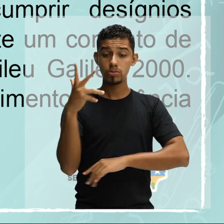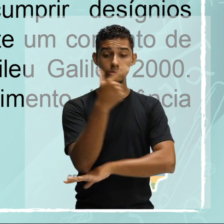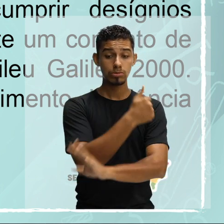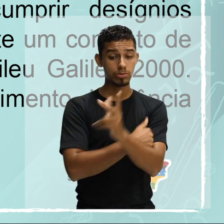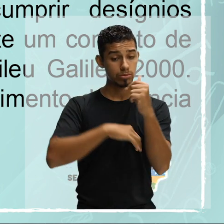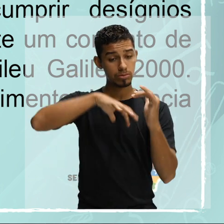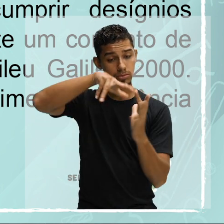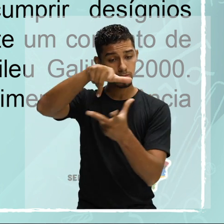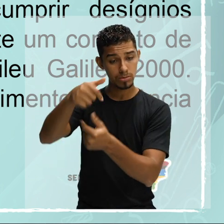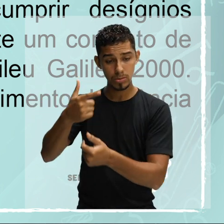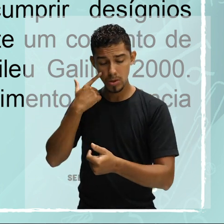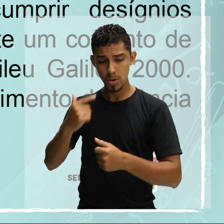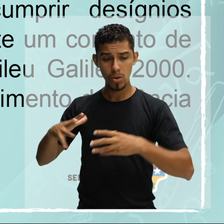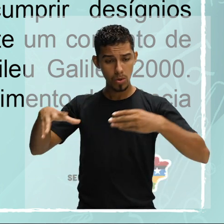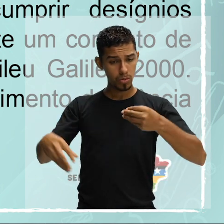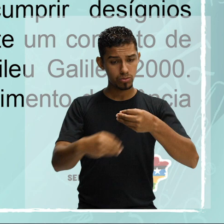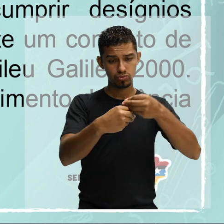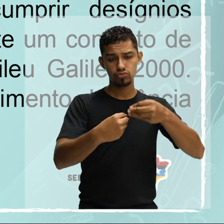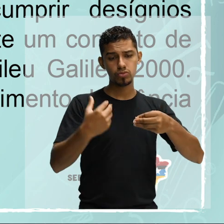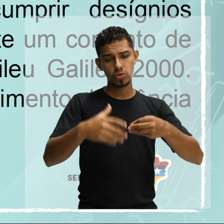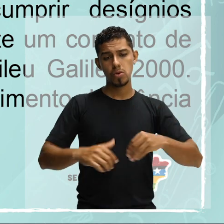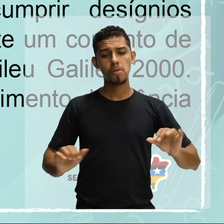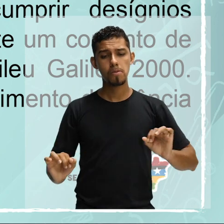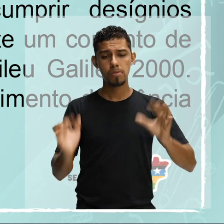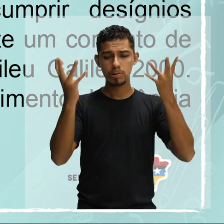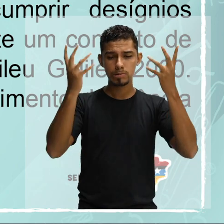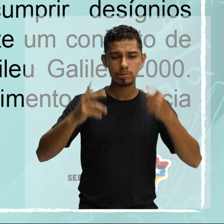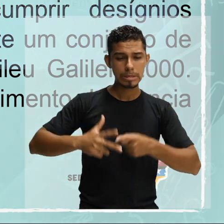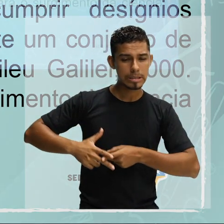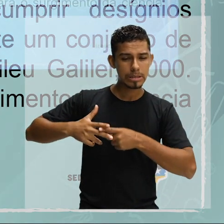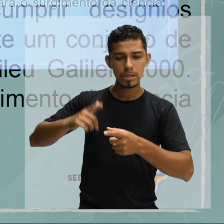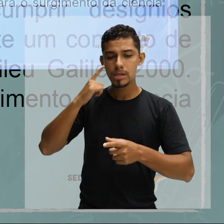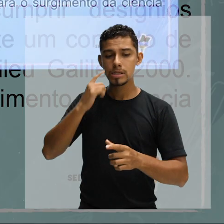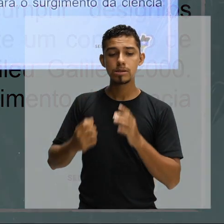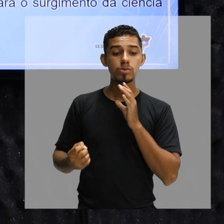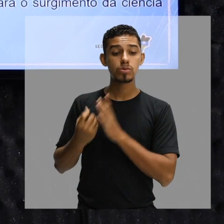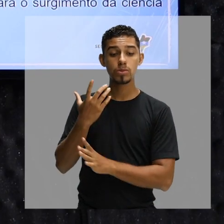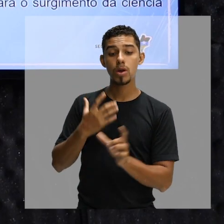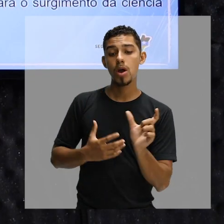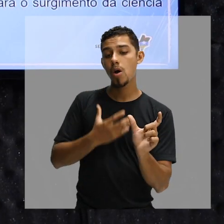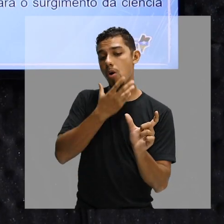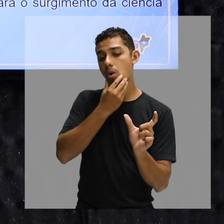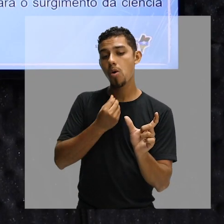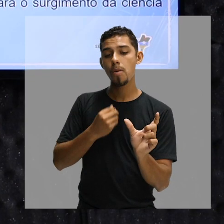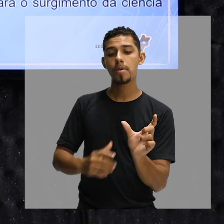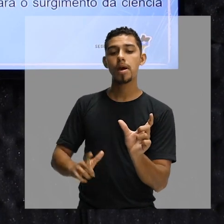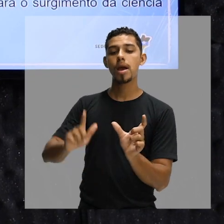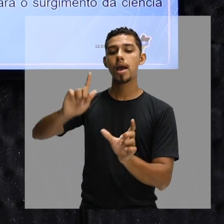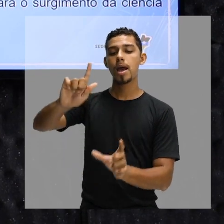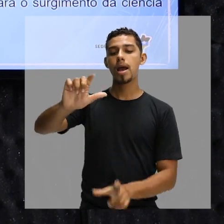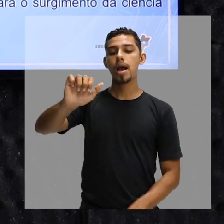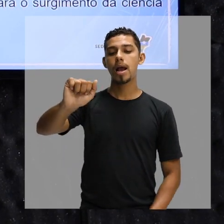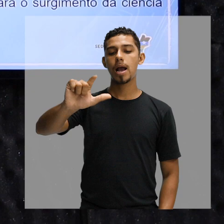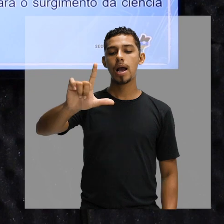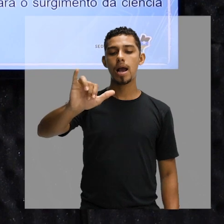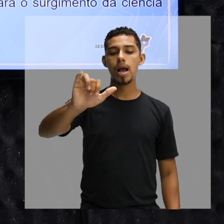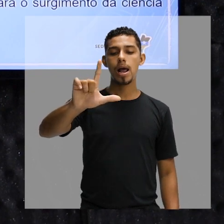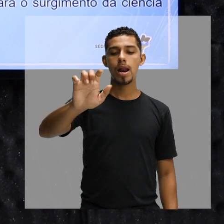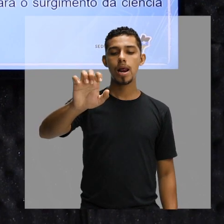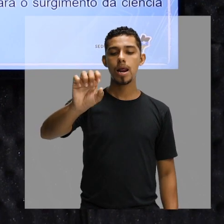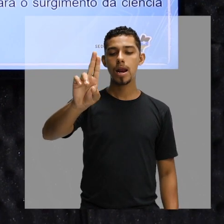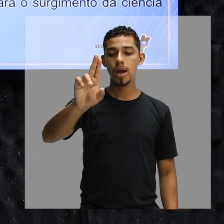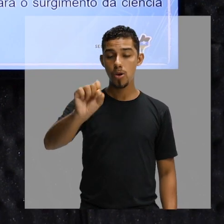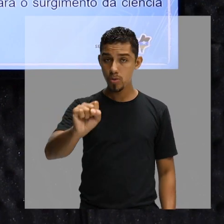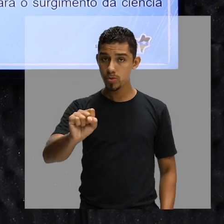fenômenos mecânicos. A importância da obra de Galileu. Aí nós temos aqui o grande mestre Galileu